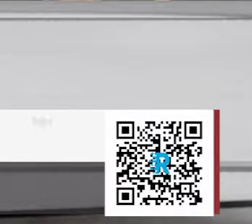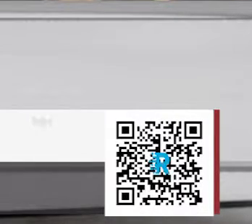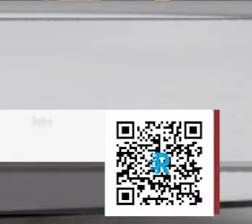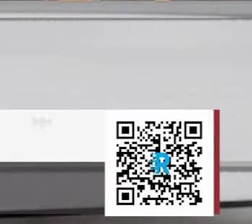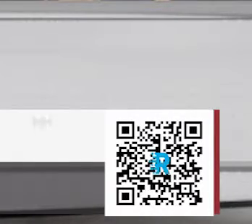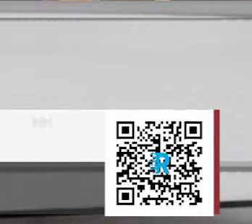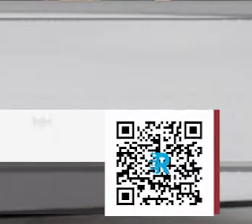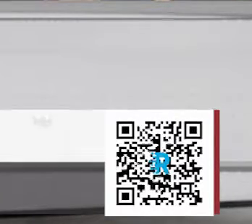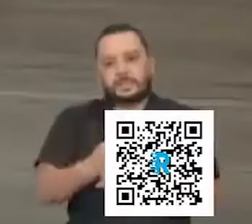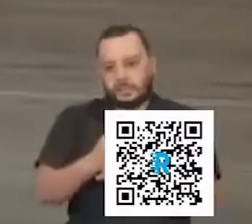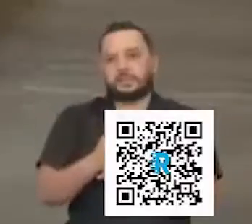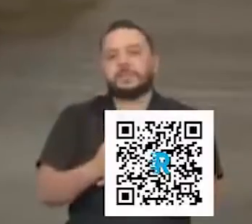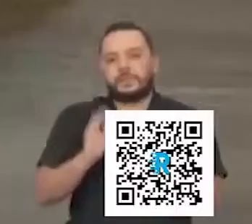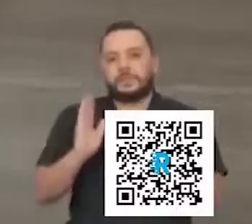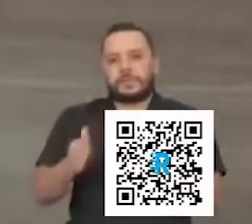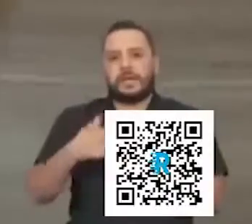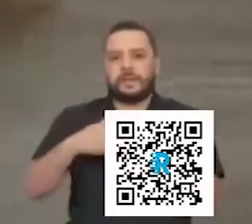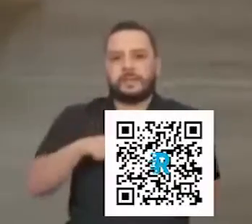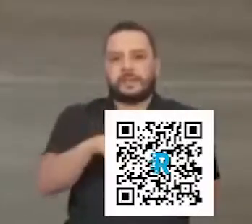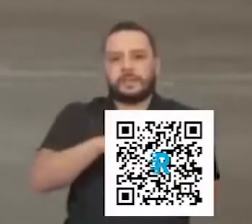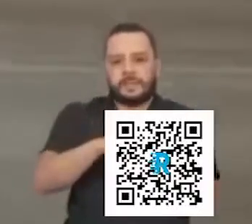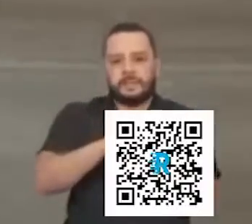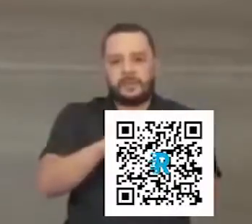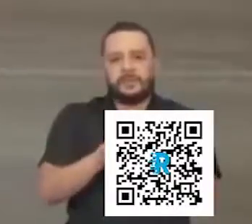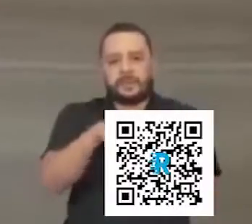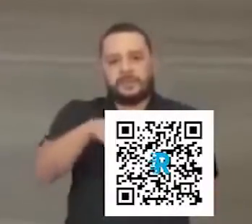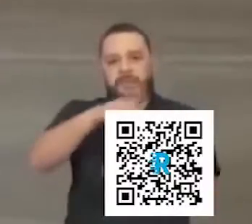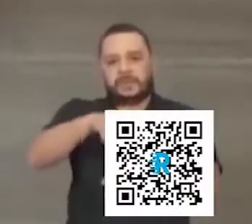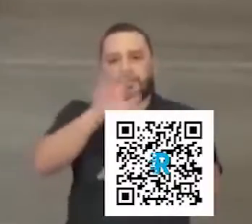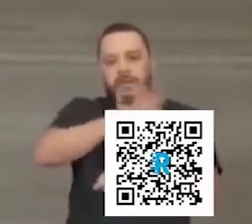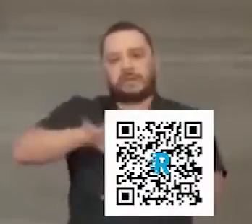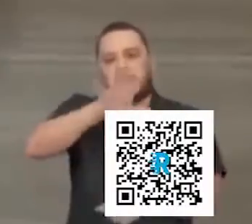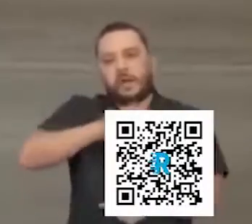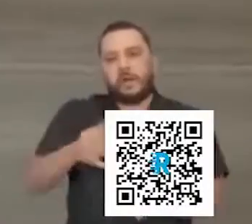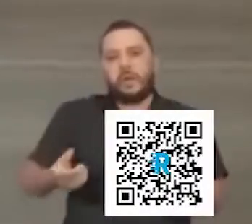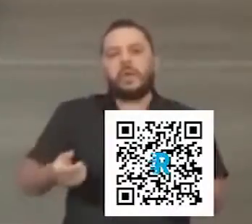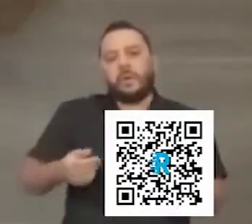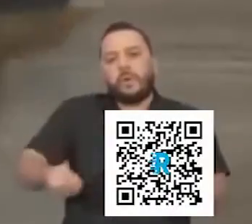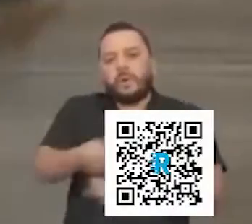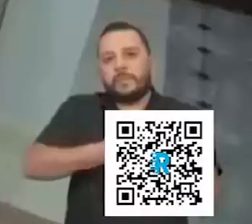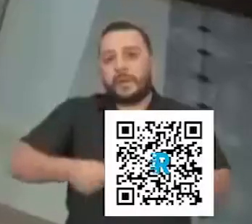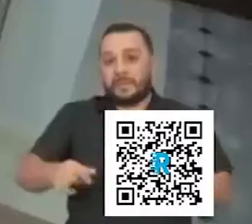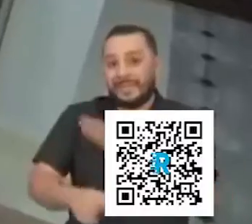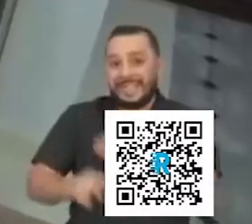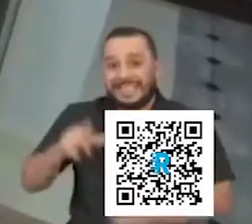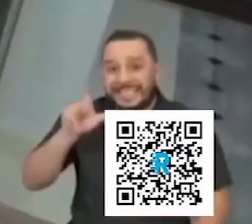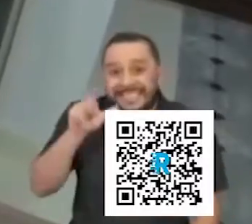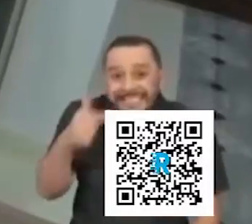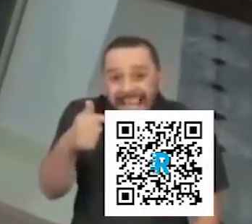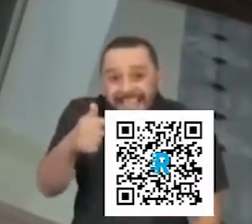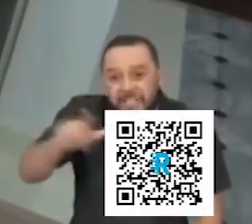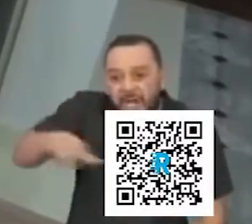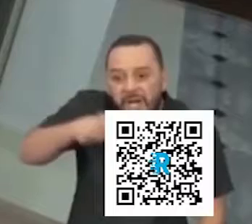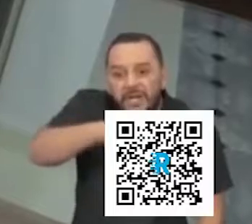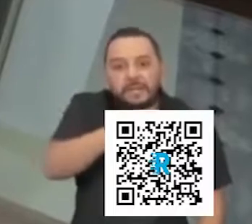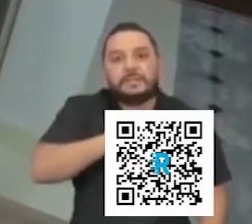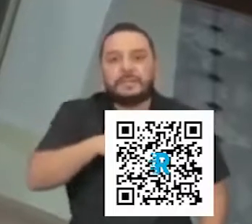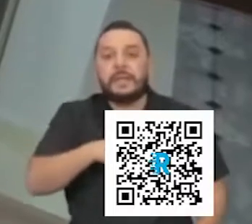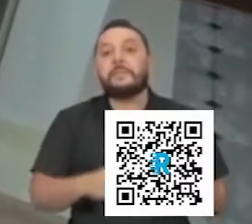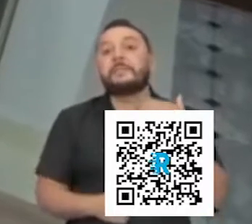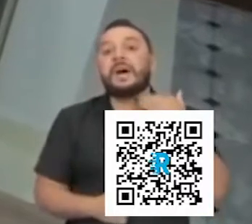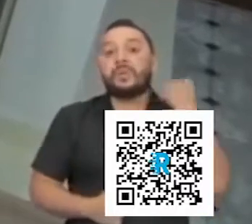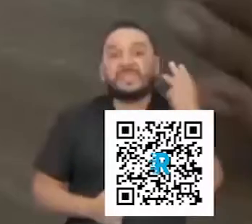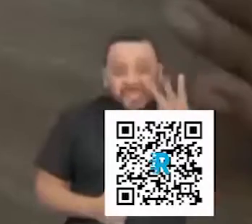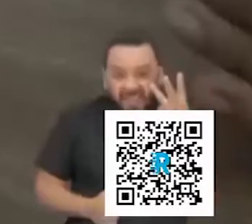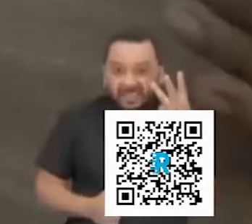Confederação Nacional do Comércio. O Maurício carrega na carteira 7 cartões de crédito. Tem conta em 3 bancos